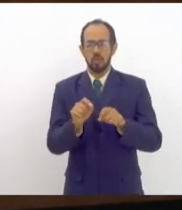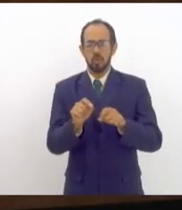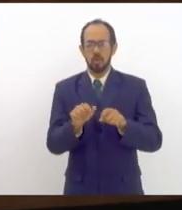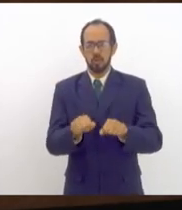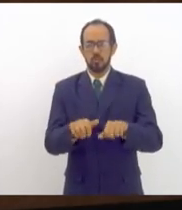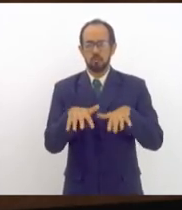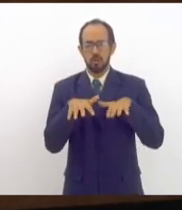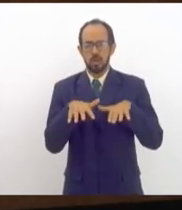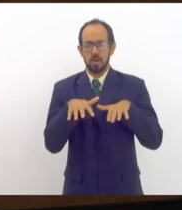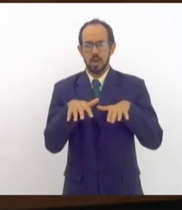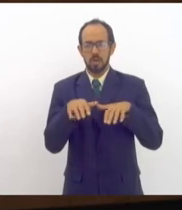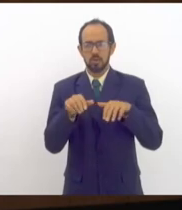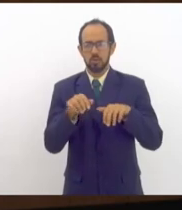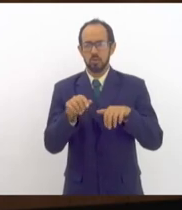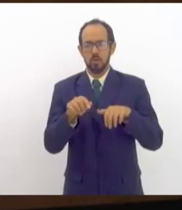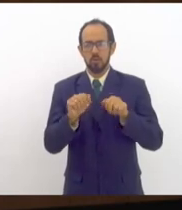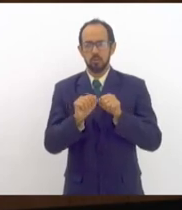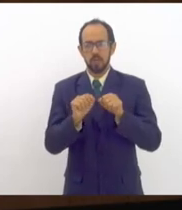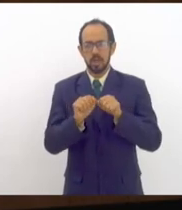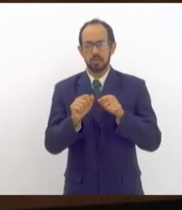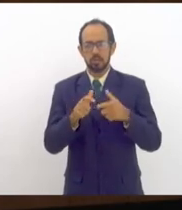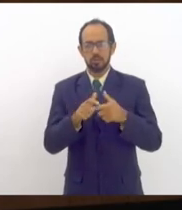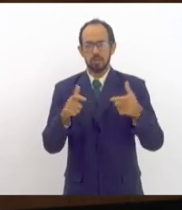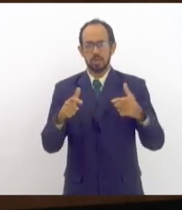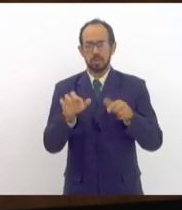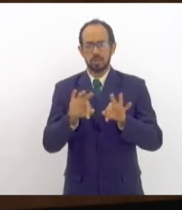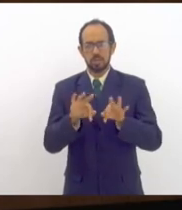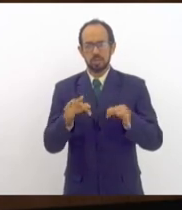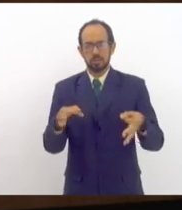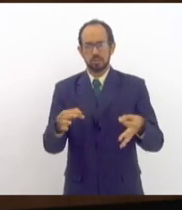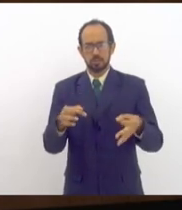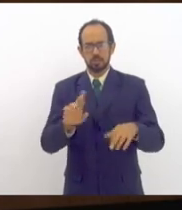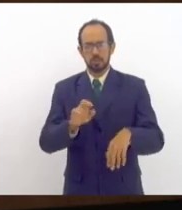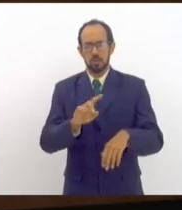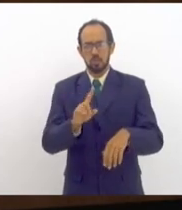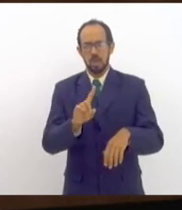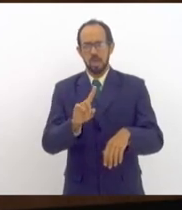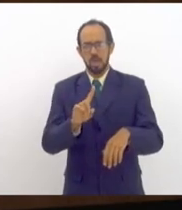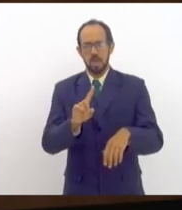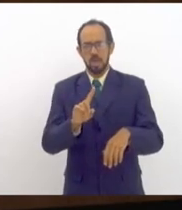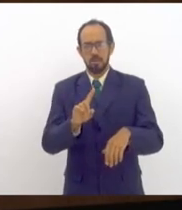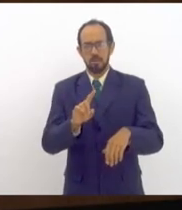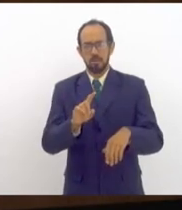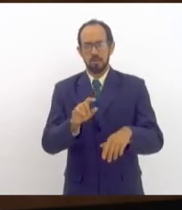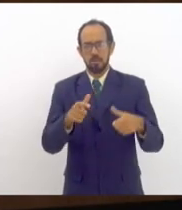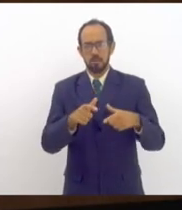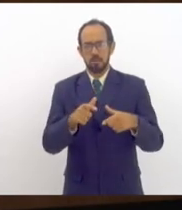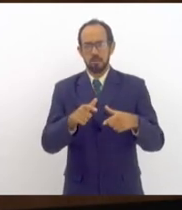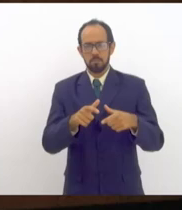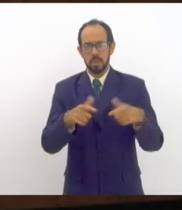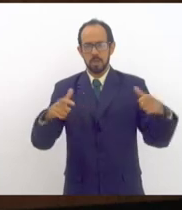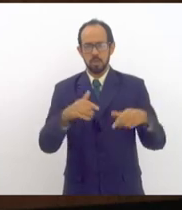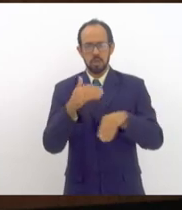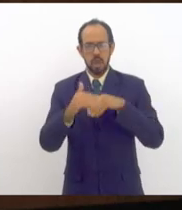faz com maioria simples e não por maioria absoluta